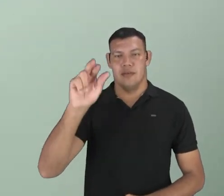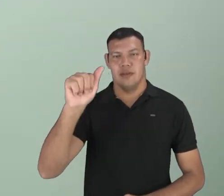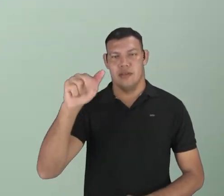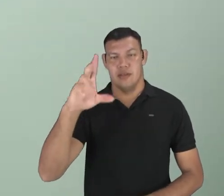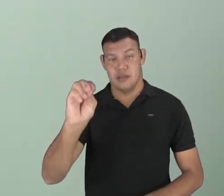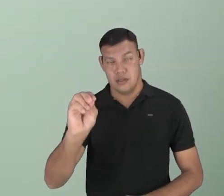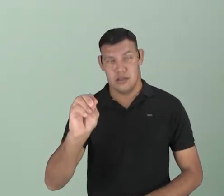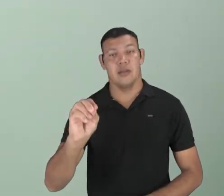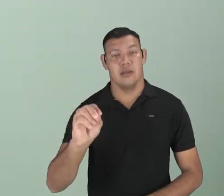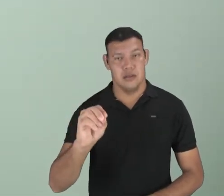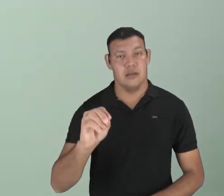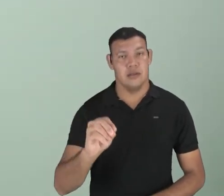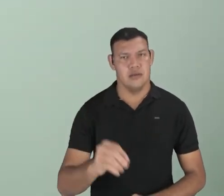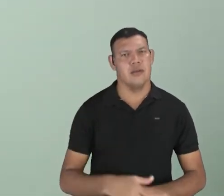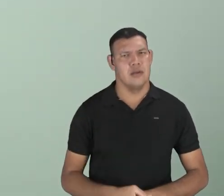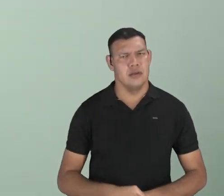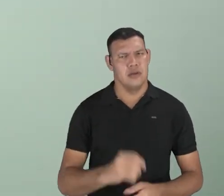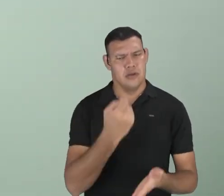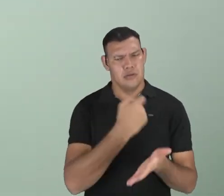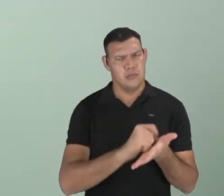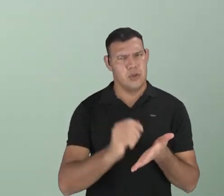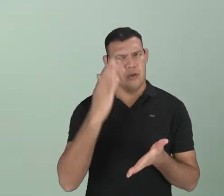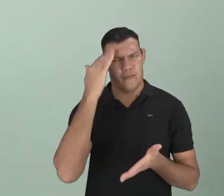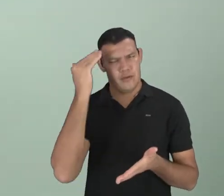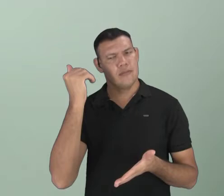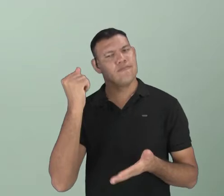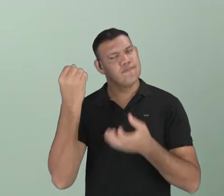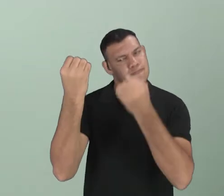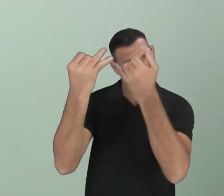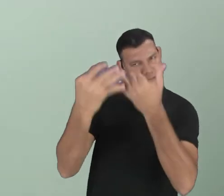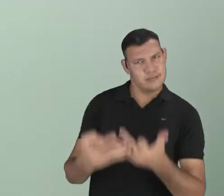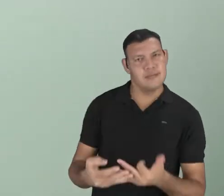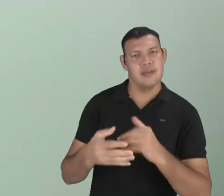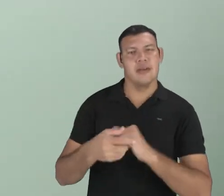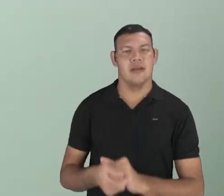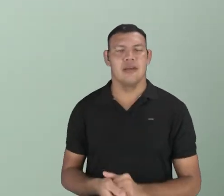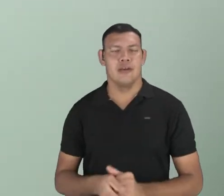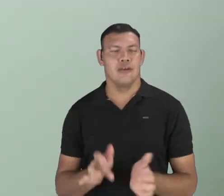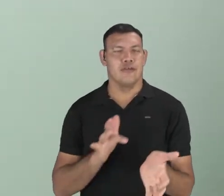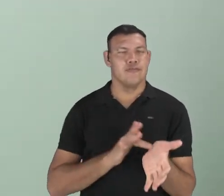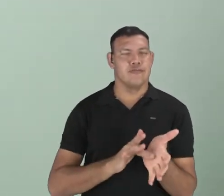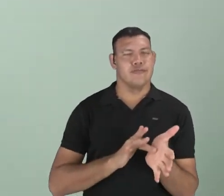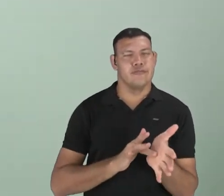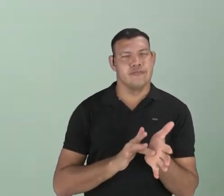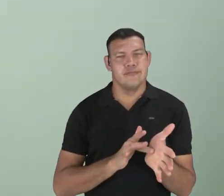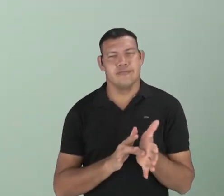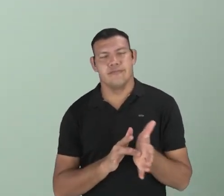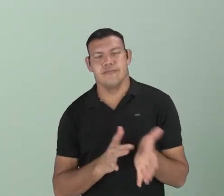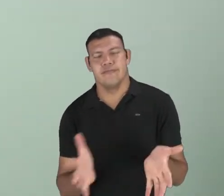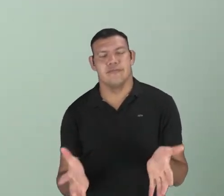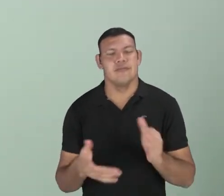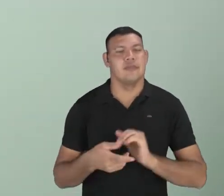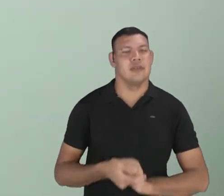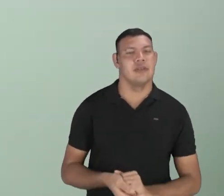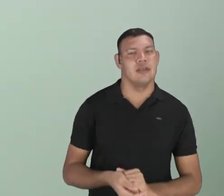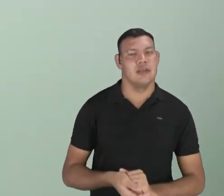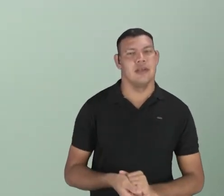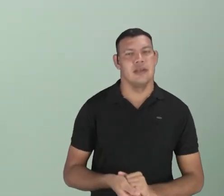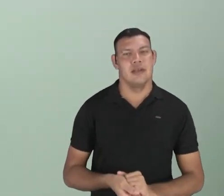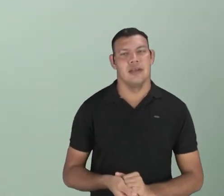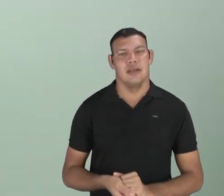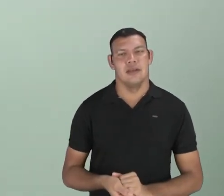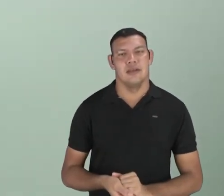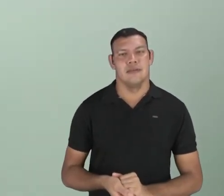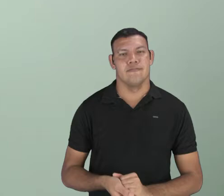é um grande escritor que ele trabalhava muito com isso, quando ele dizia lá, o poeta é um fingidor que finge tão